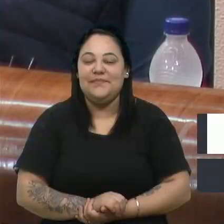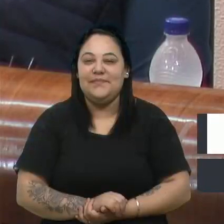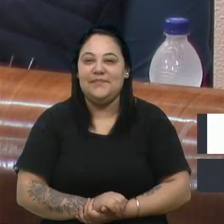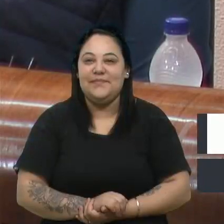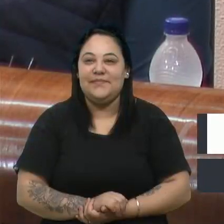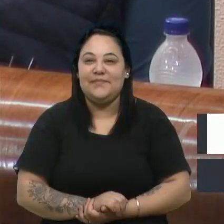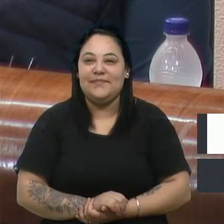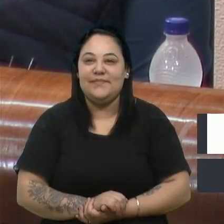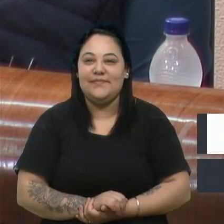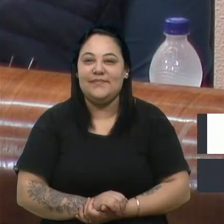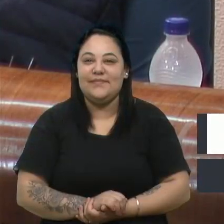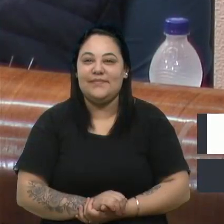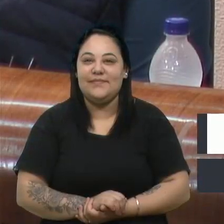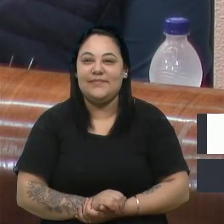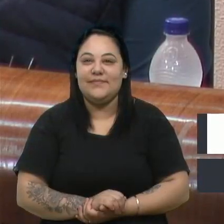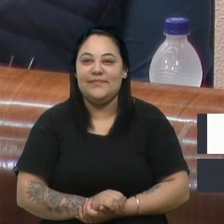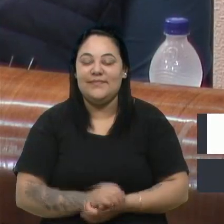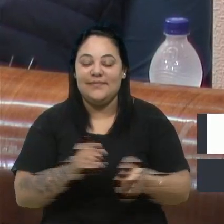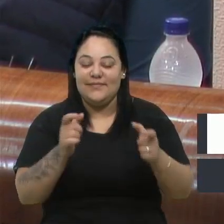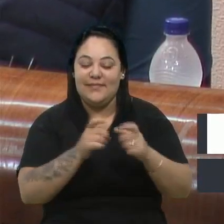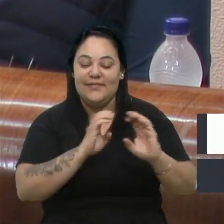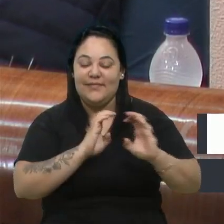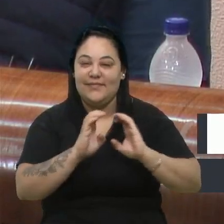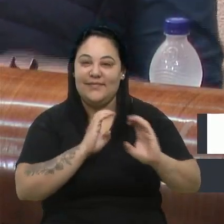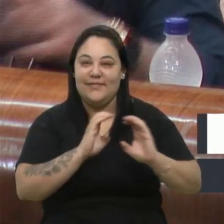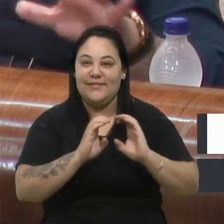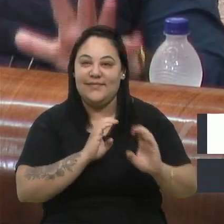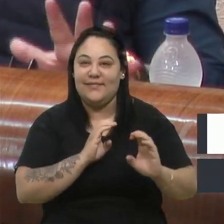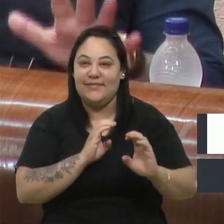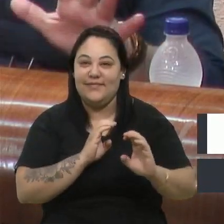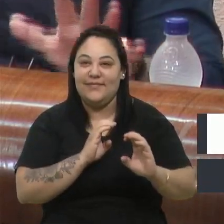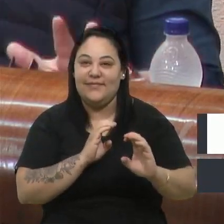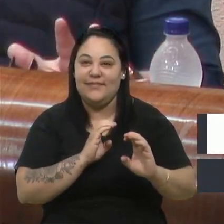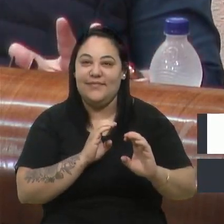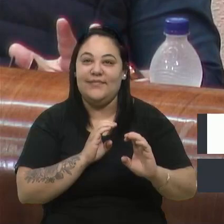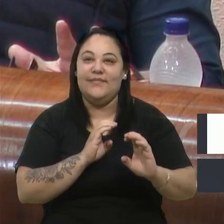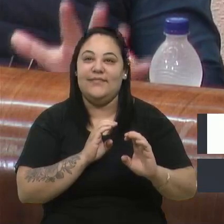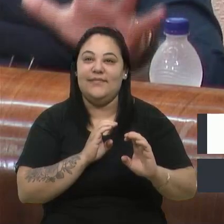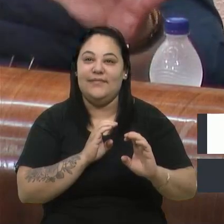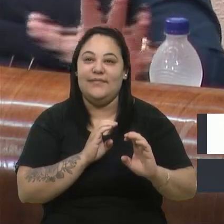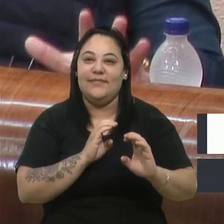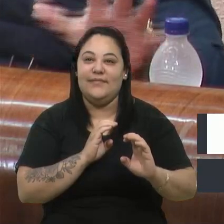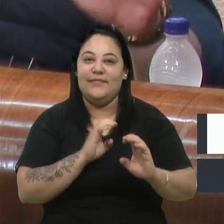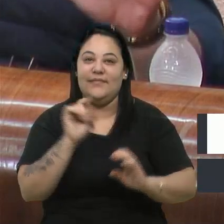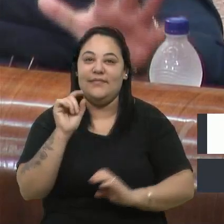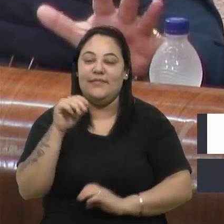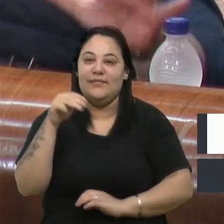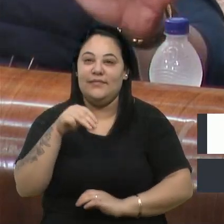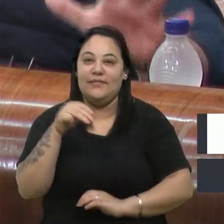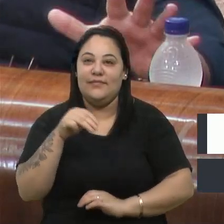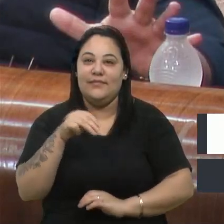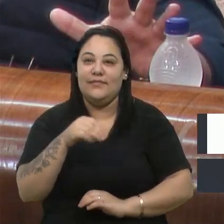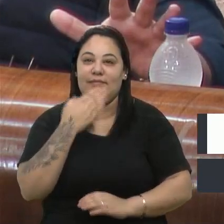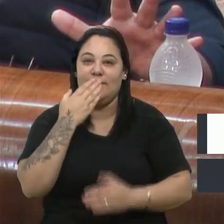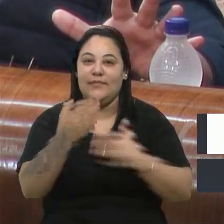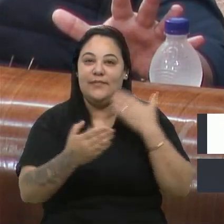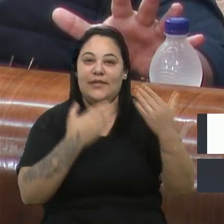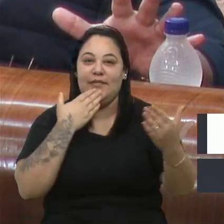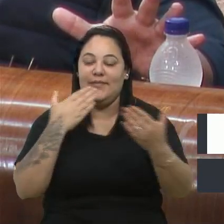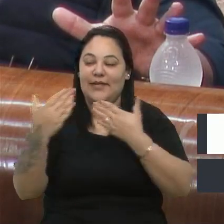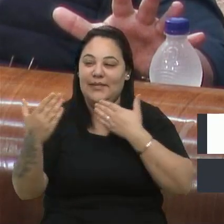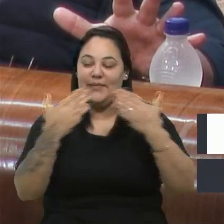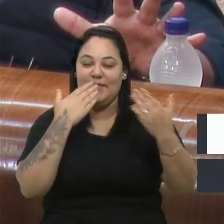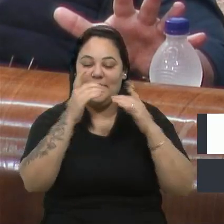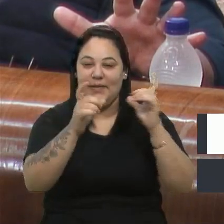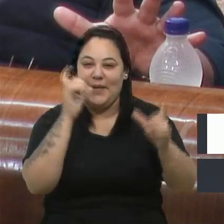Pequenas comunicações, pelo tempo de 10 minutos, para a apresentação de votos de pesar, de louvor e de congratulações. A palavra está à disposição dos senhores